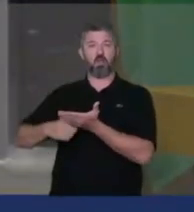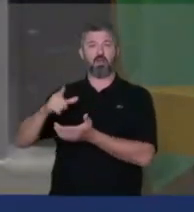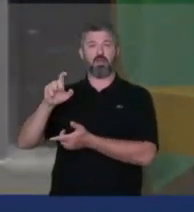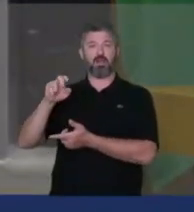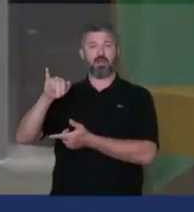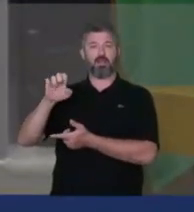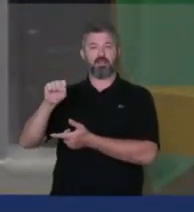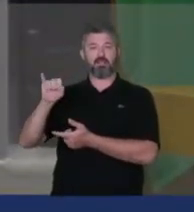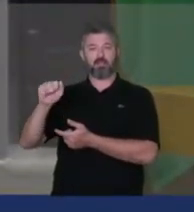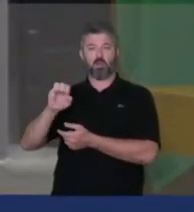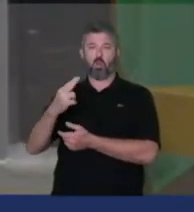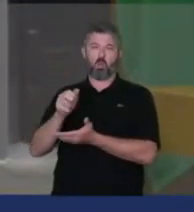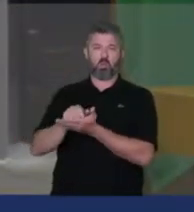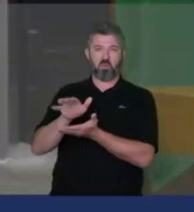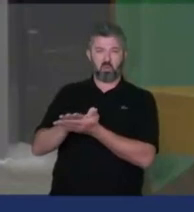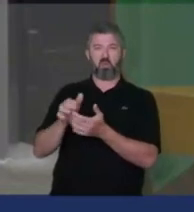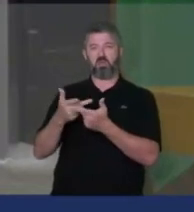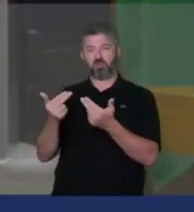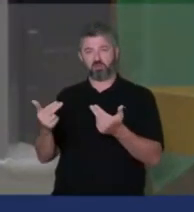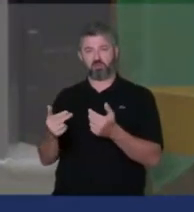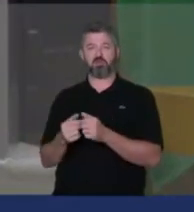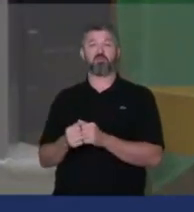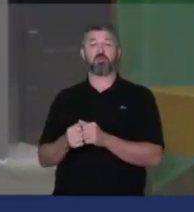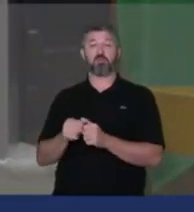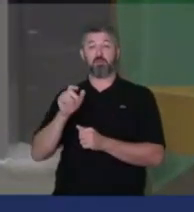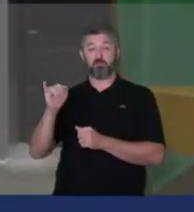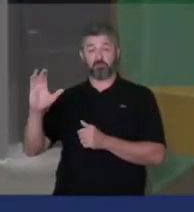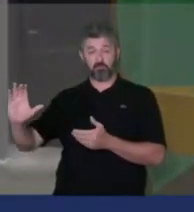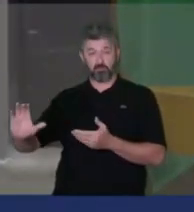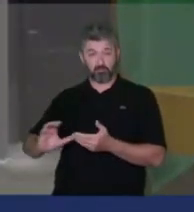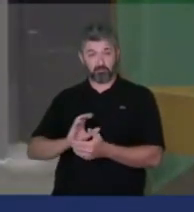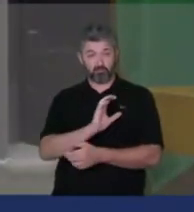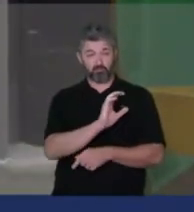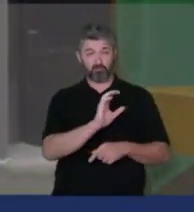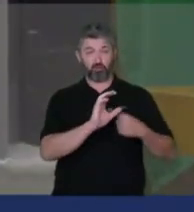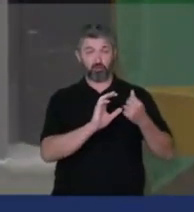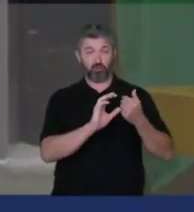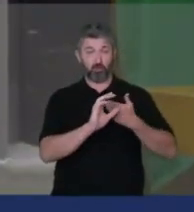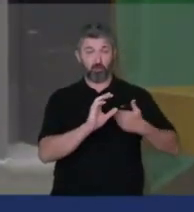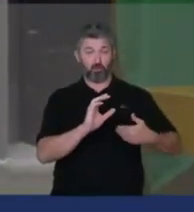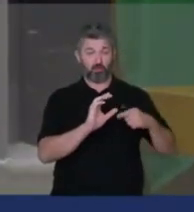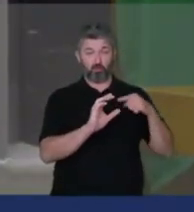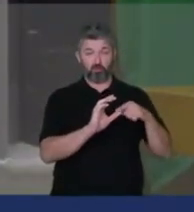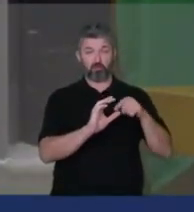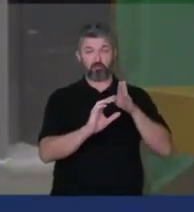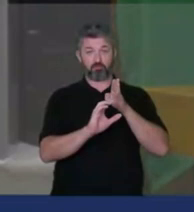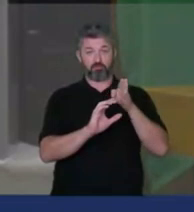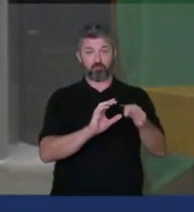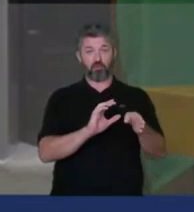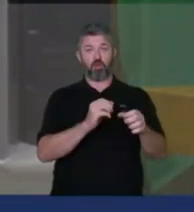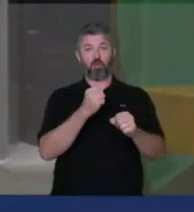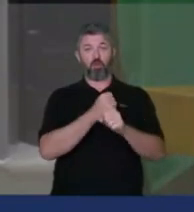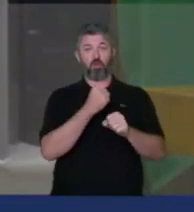outros, de multas, etc., quando repassados aos cofres da União, sejam aplicados em obras